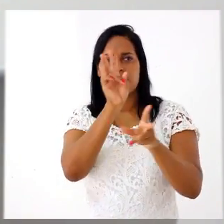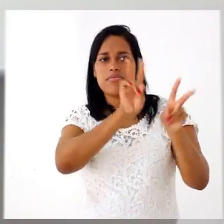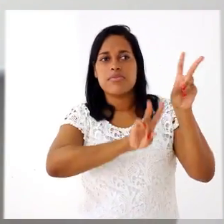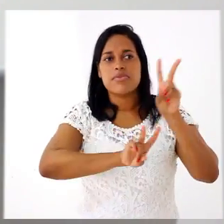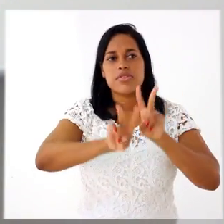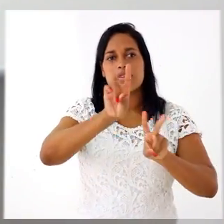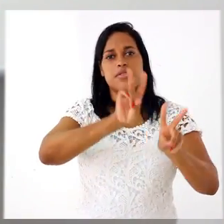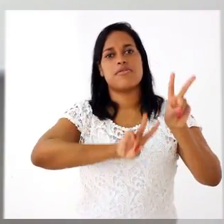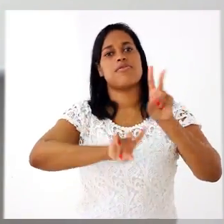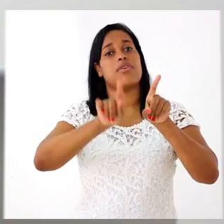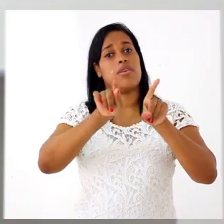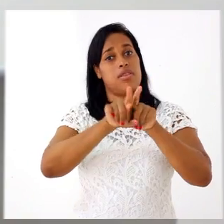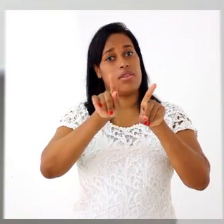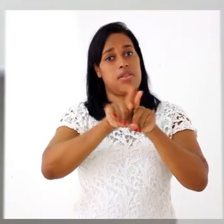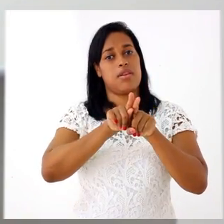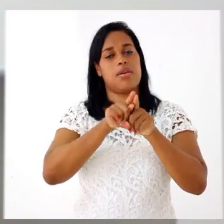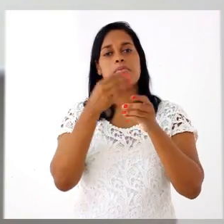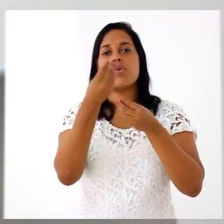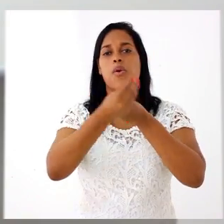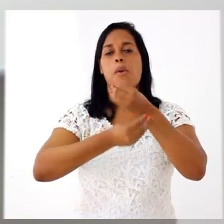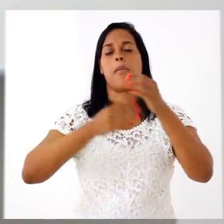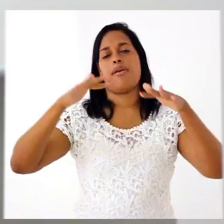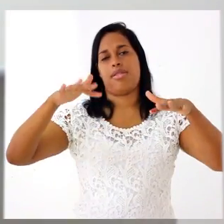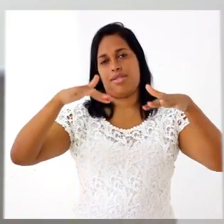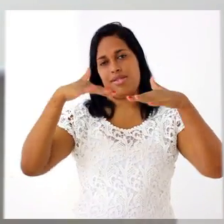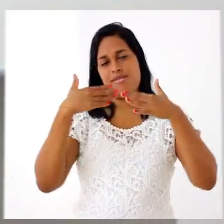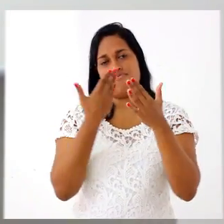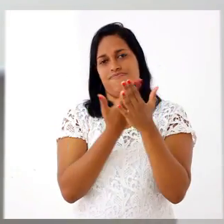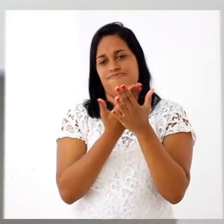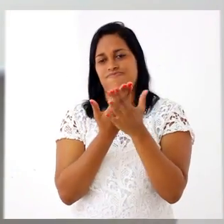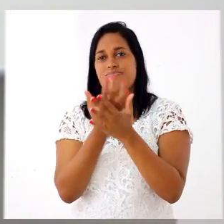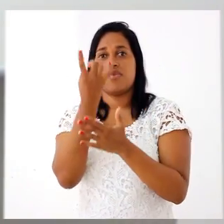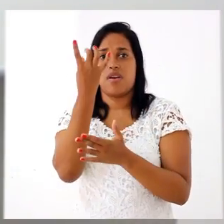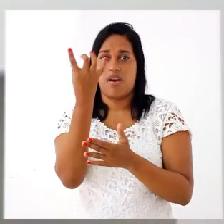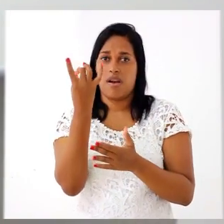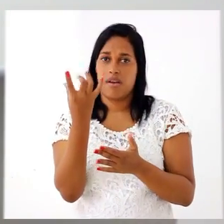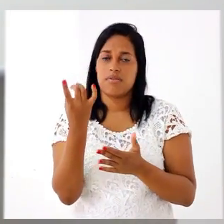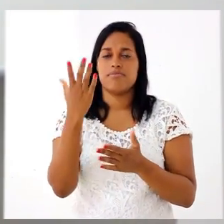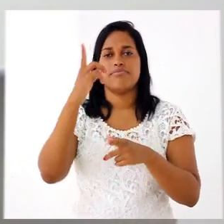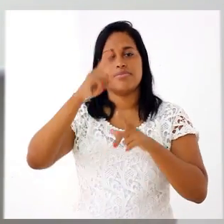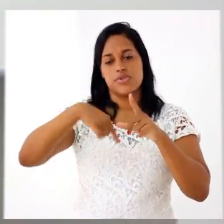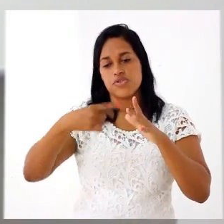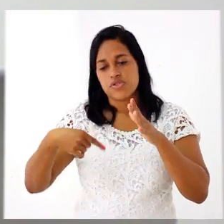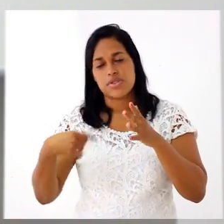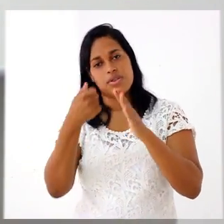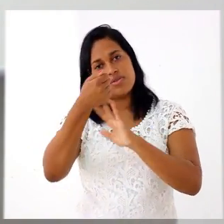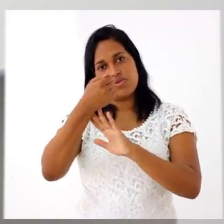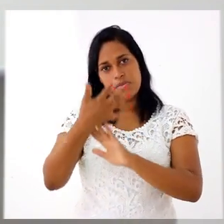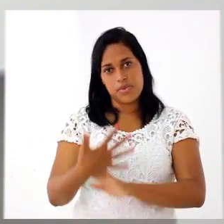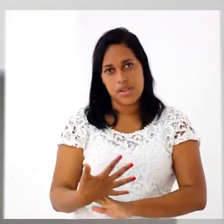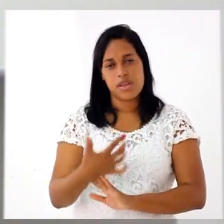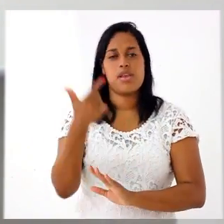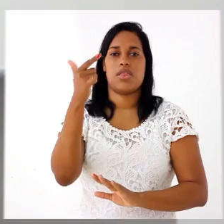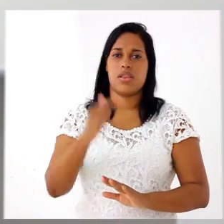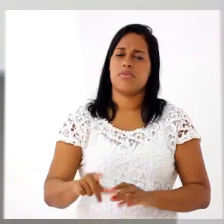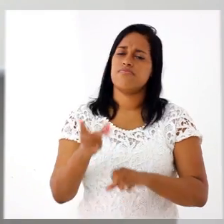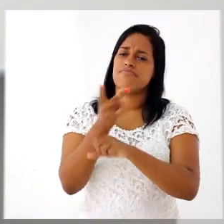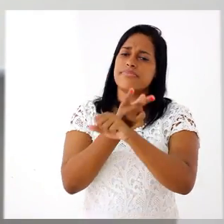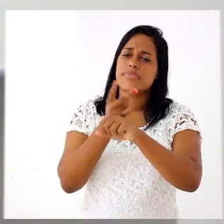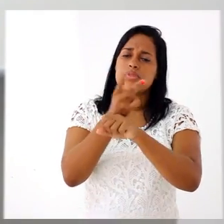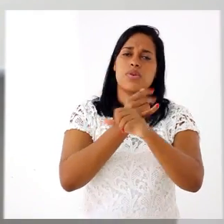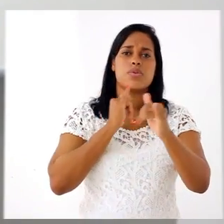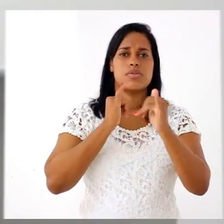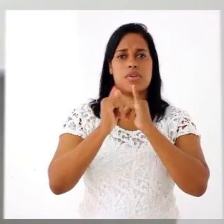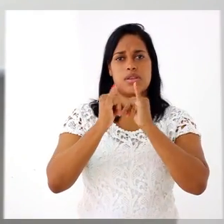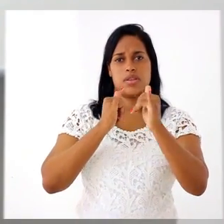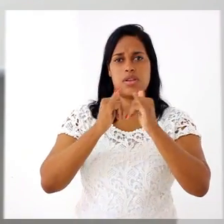Verifique com muita atenção o que a apostila traz para você. Novamente, busque na